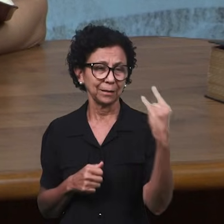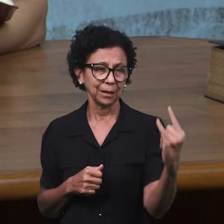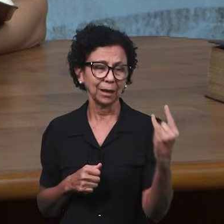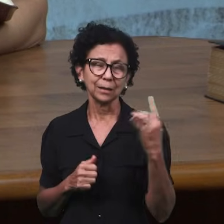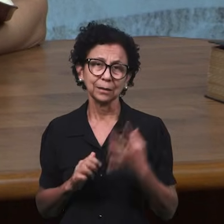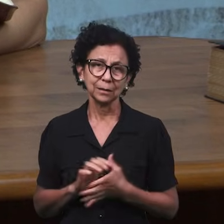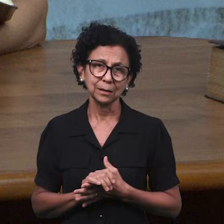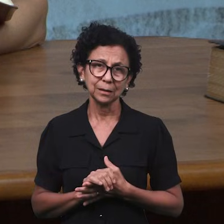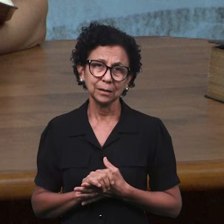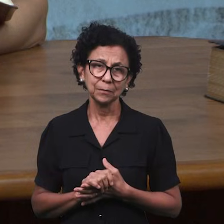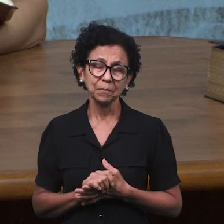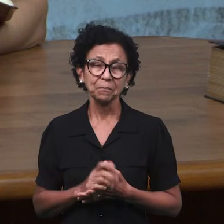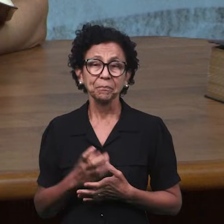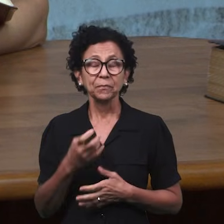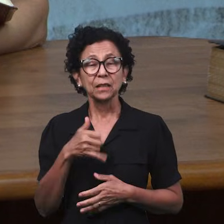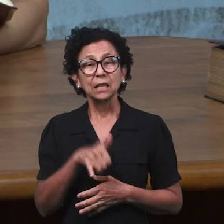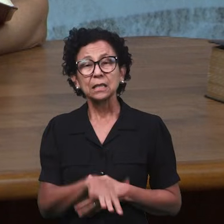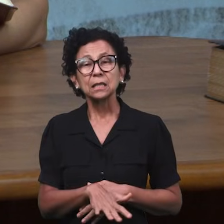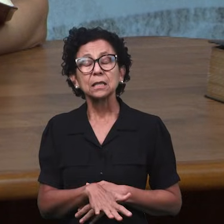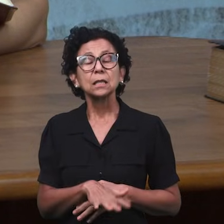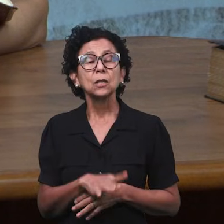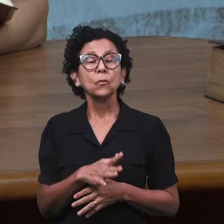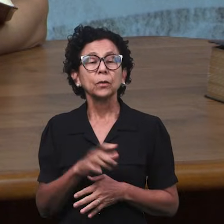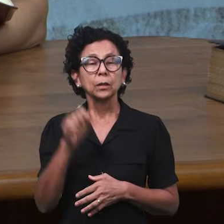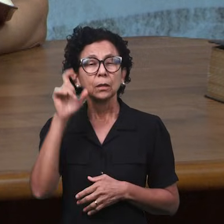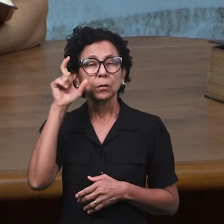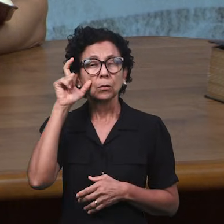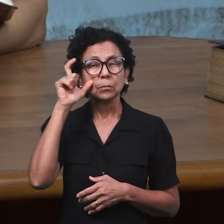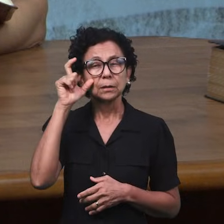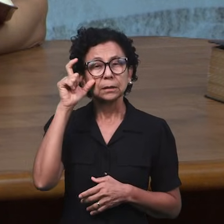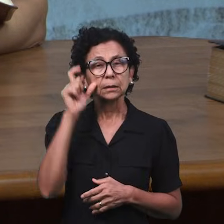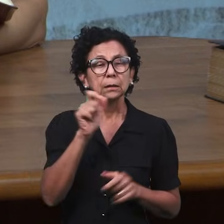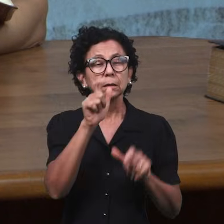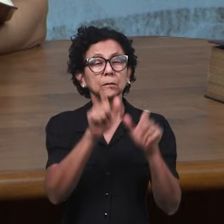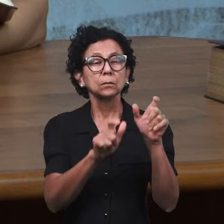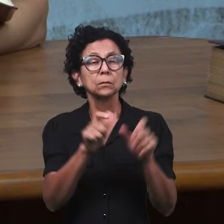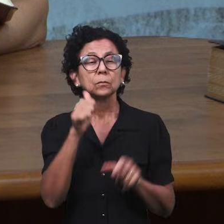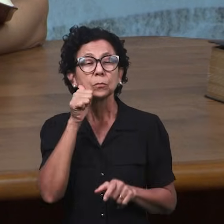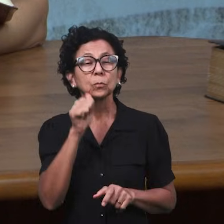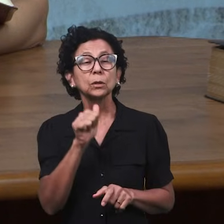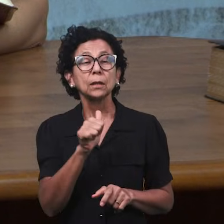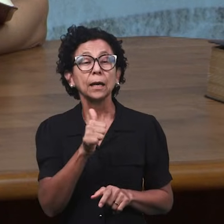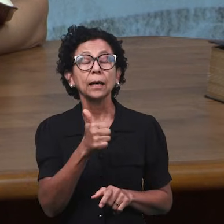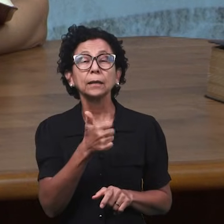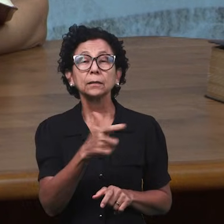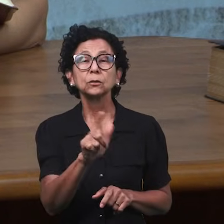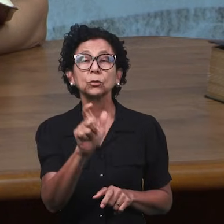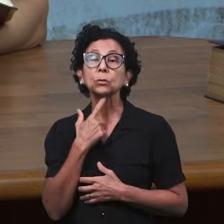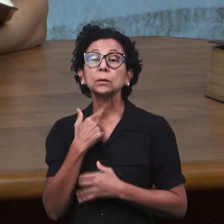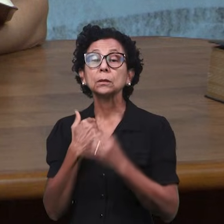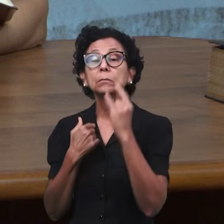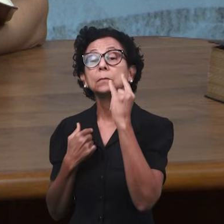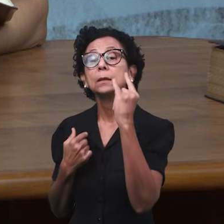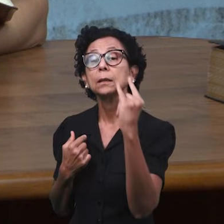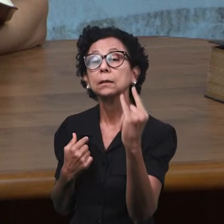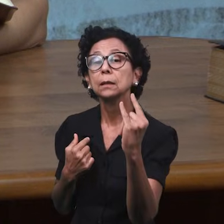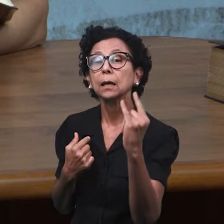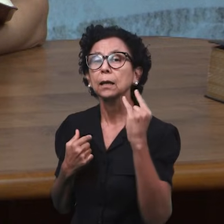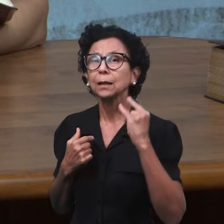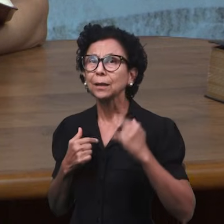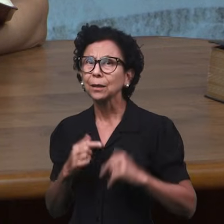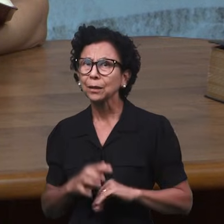do meu próximo, então moa minha mulher para outro, e outros se encurvem sobre